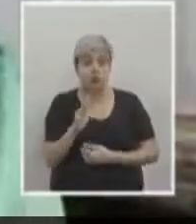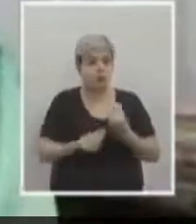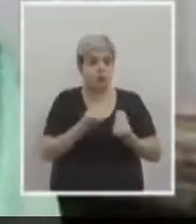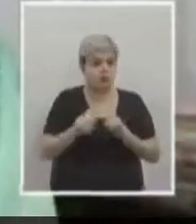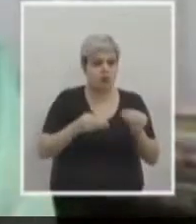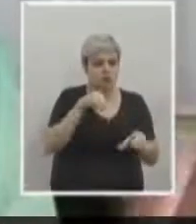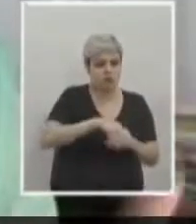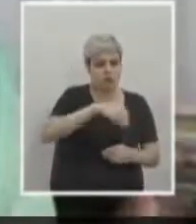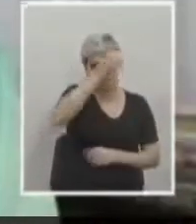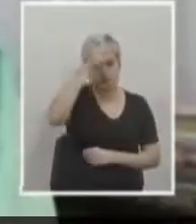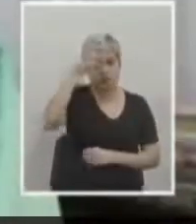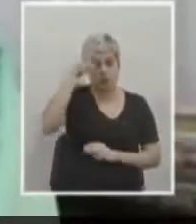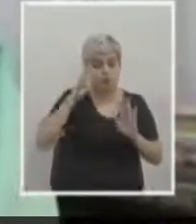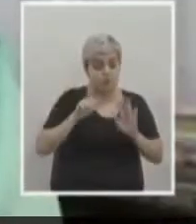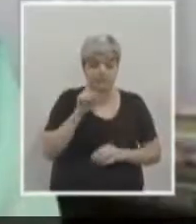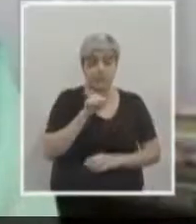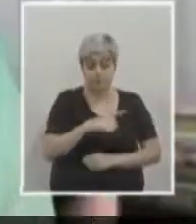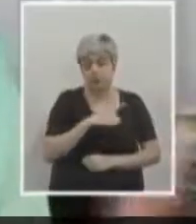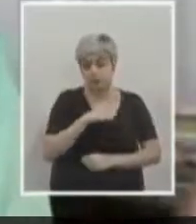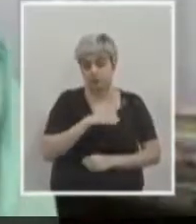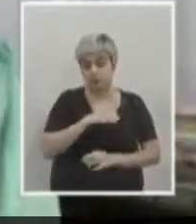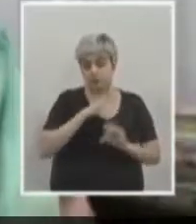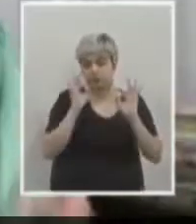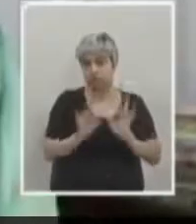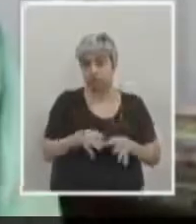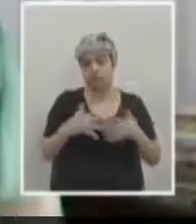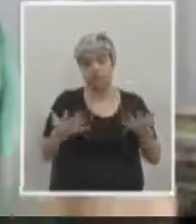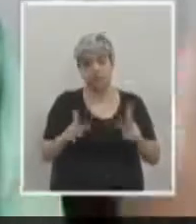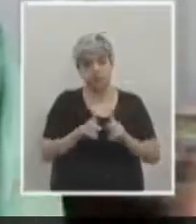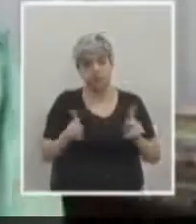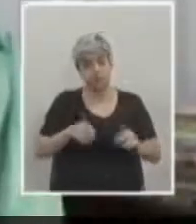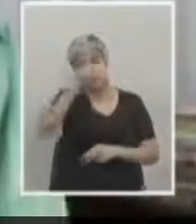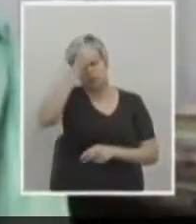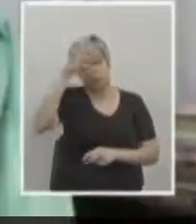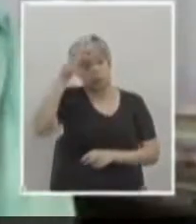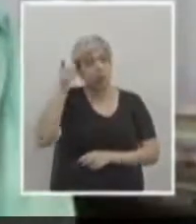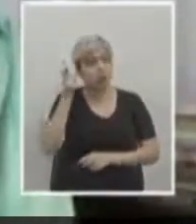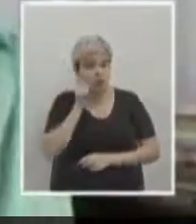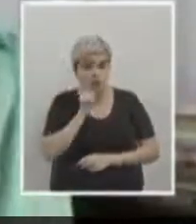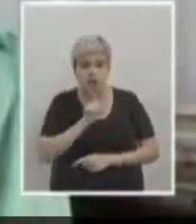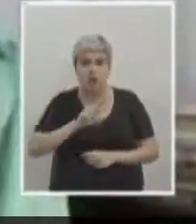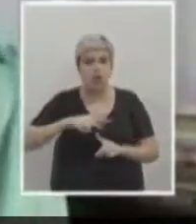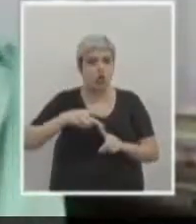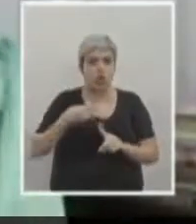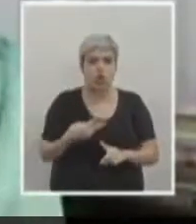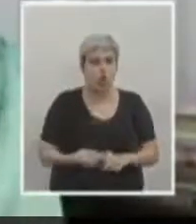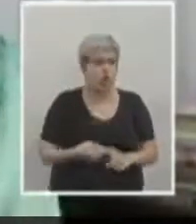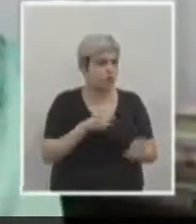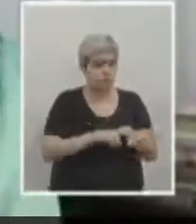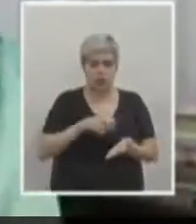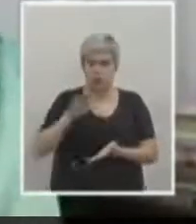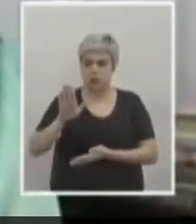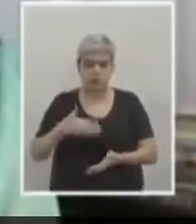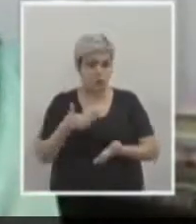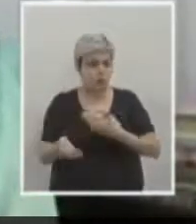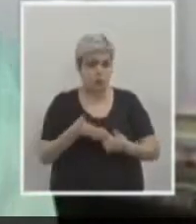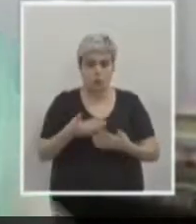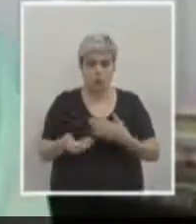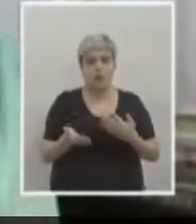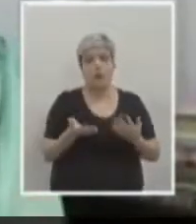prefeitura, eu talvez eu tenha me equivocado. Mas o professor que dá aula lá de regente de turma, ele pode dobrar a jornada de trabalho dele em um conteúdo diferente.